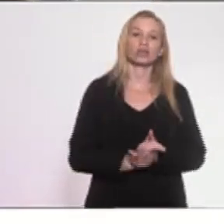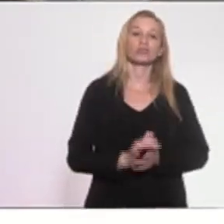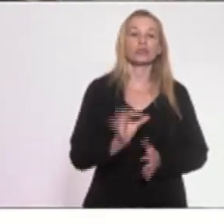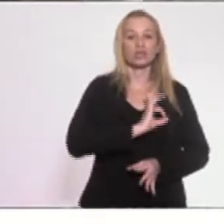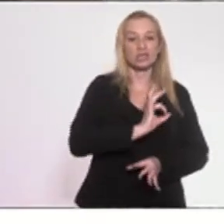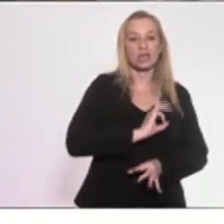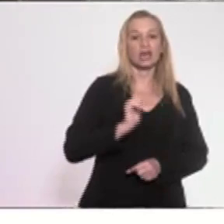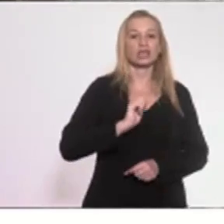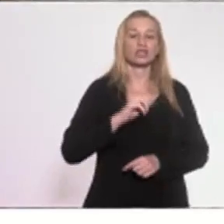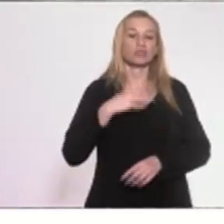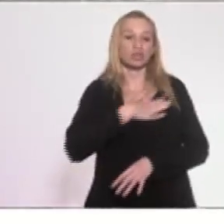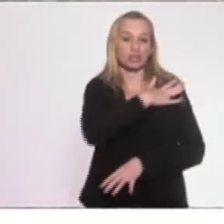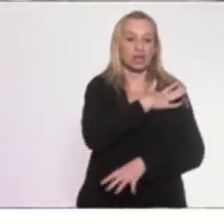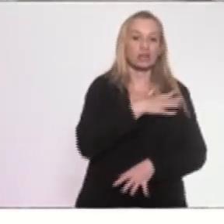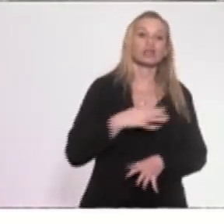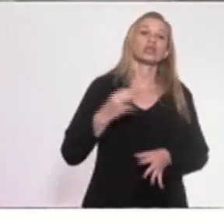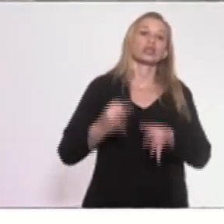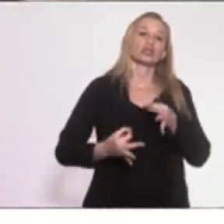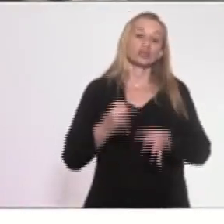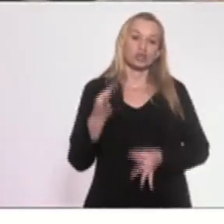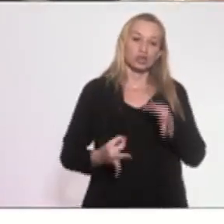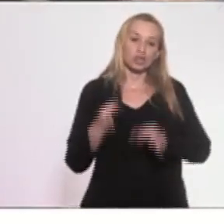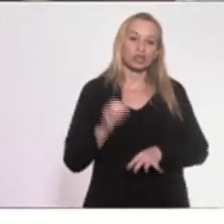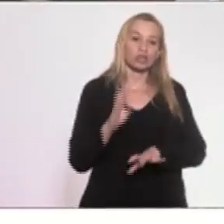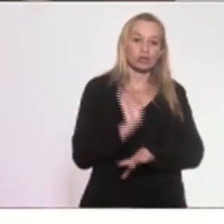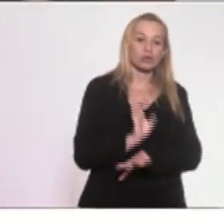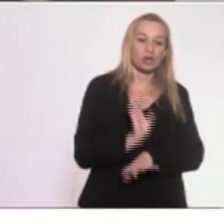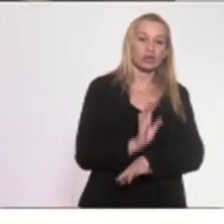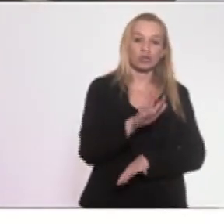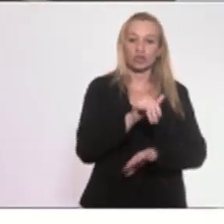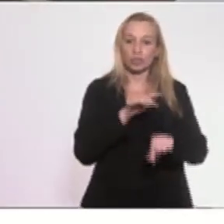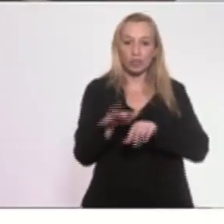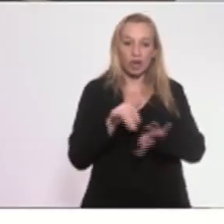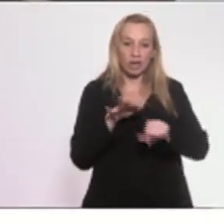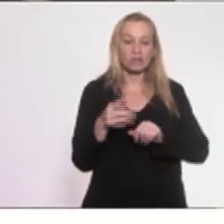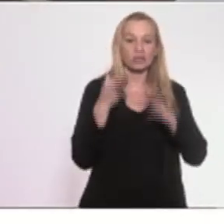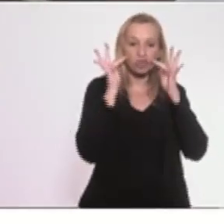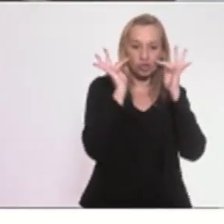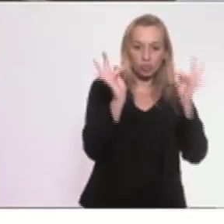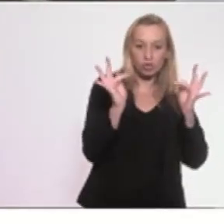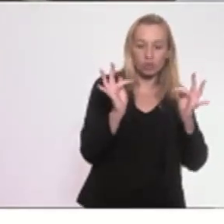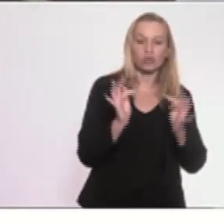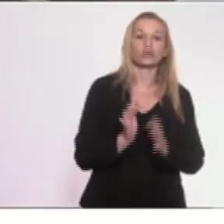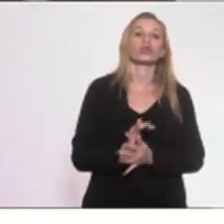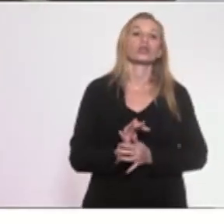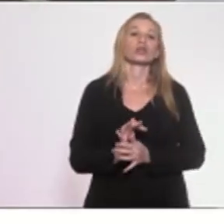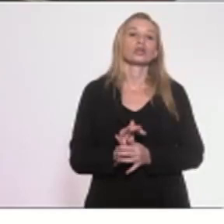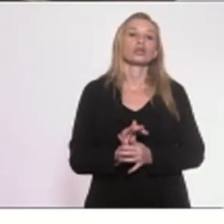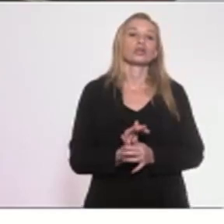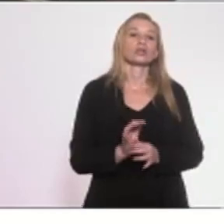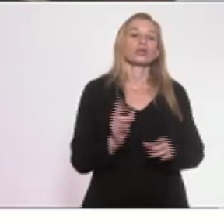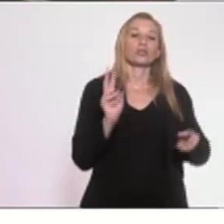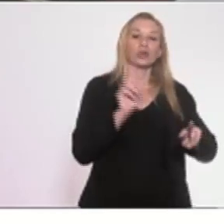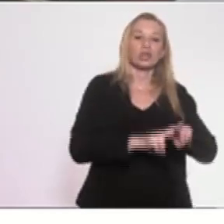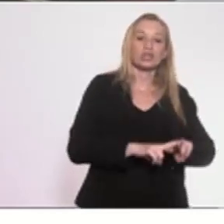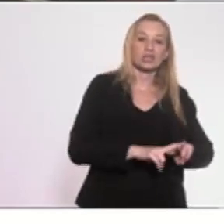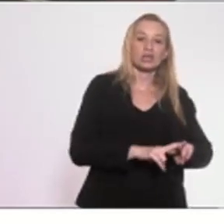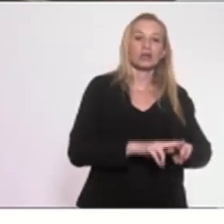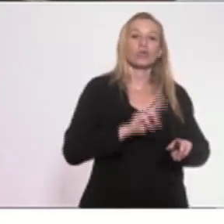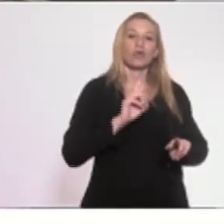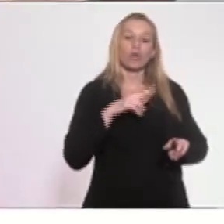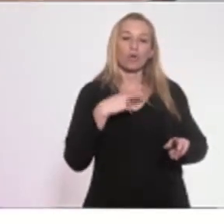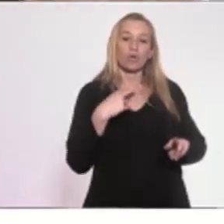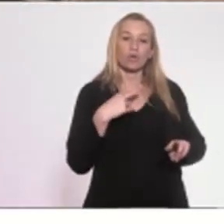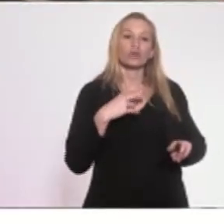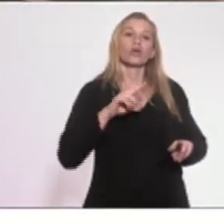policiais militares às audiências na Justiça Estadual, quando convocados na condição de testemunhas ou autores da prisão e ou apreensão e